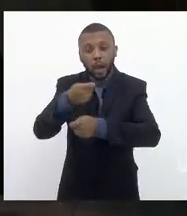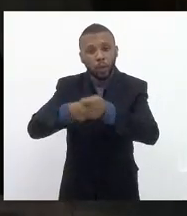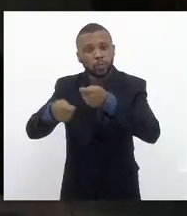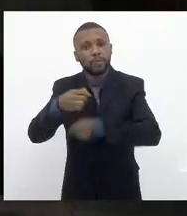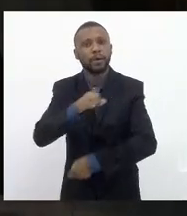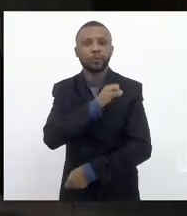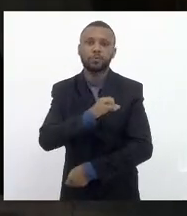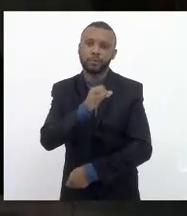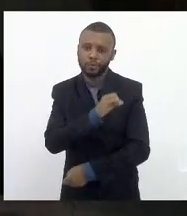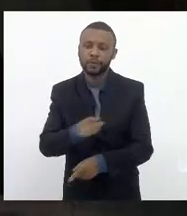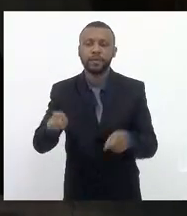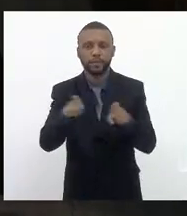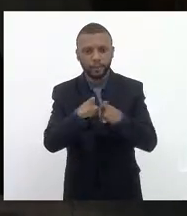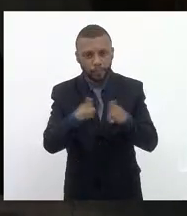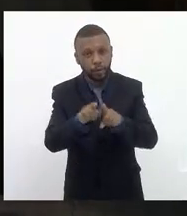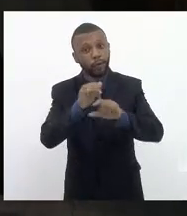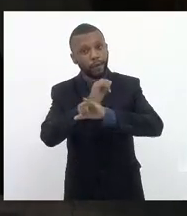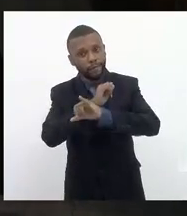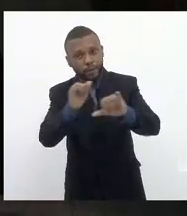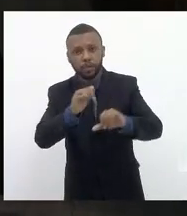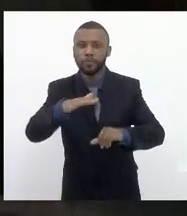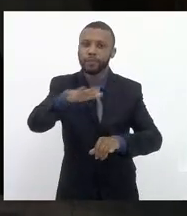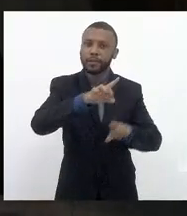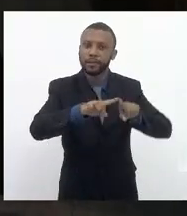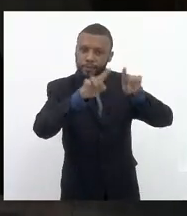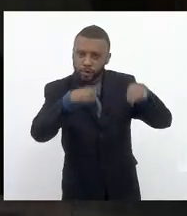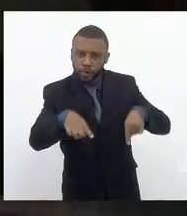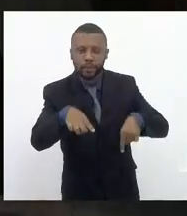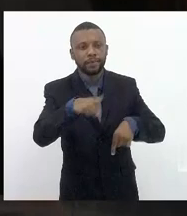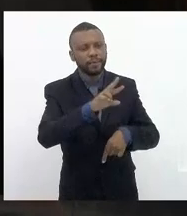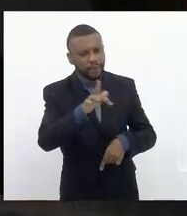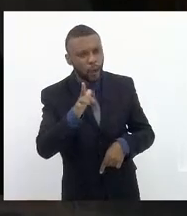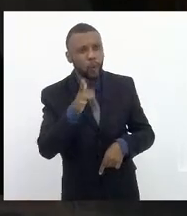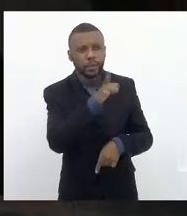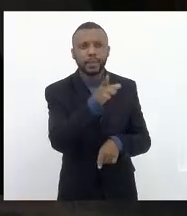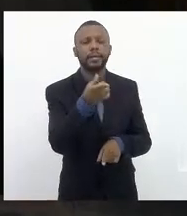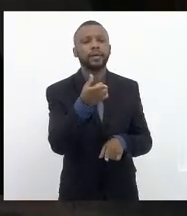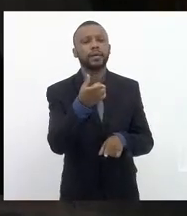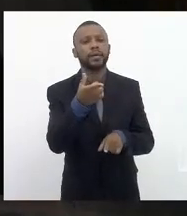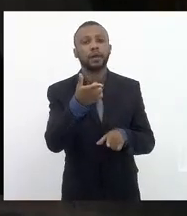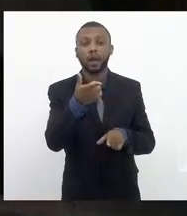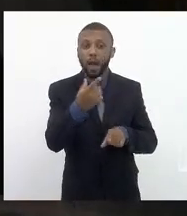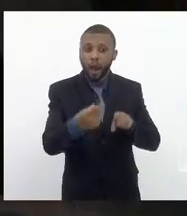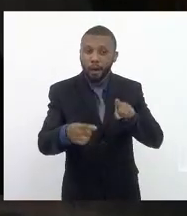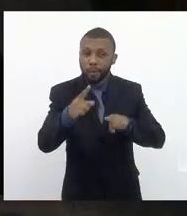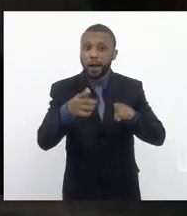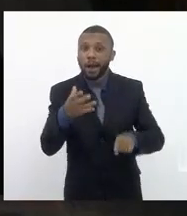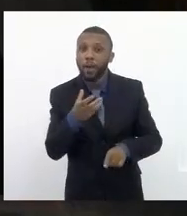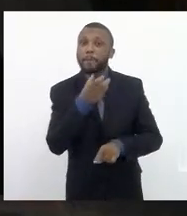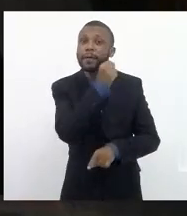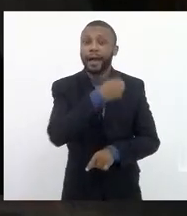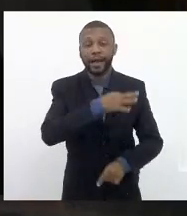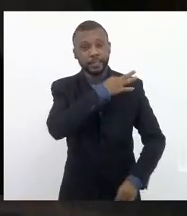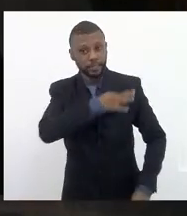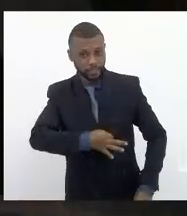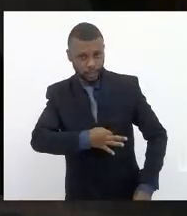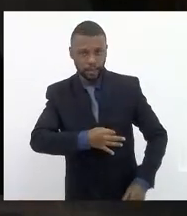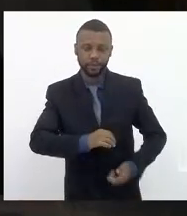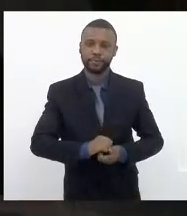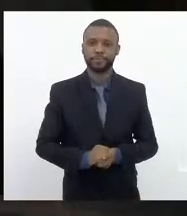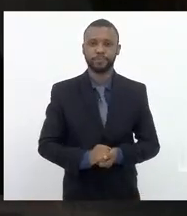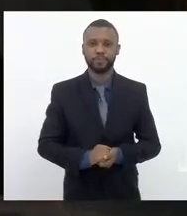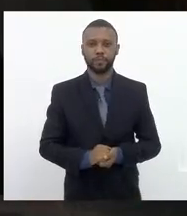levantar assim a dignidade dos Servidores a matéria eu termino Deputado Rodrigo Amorim a matéria apresentada ela